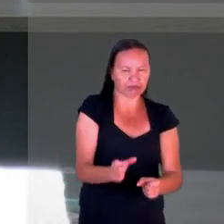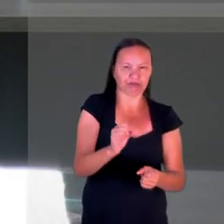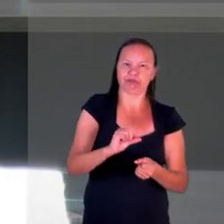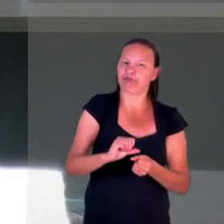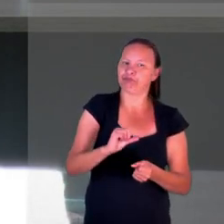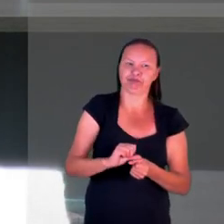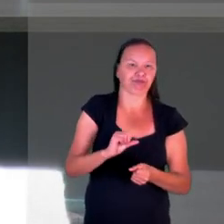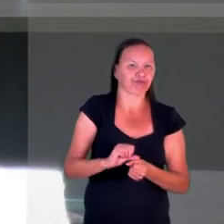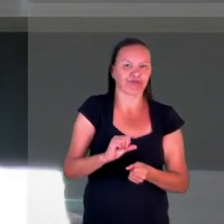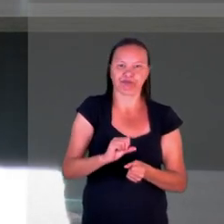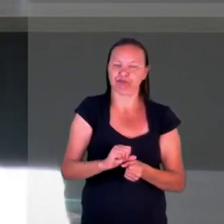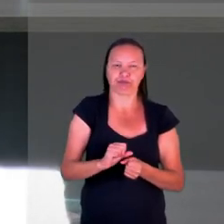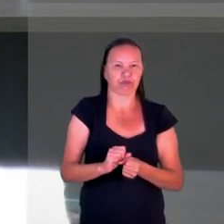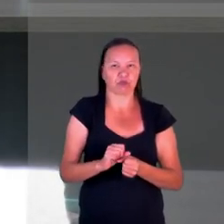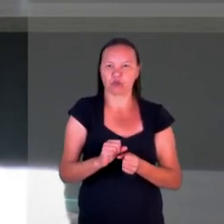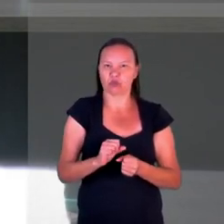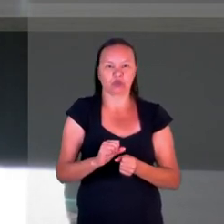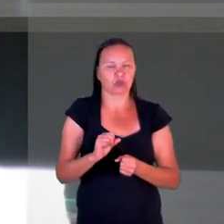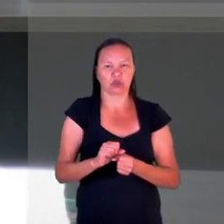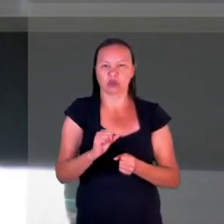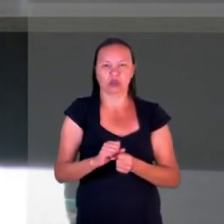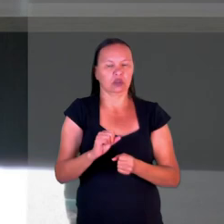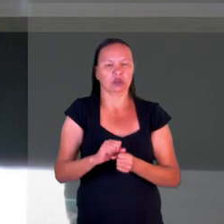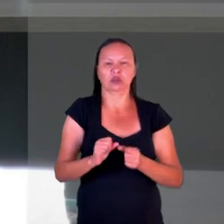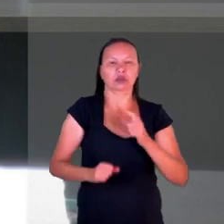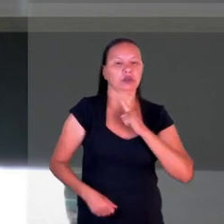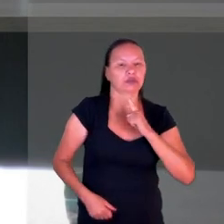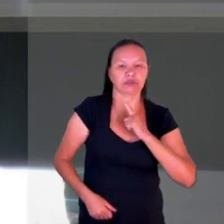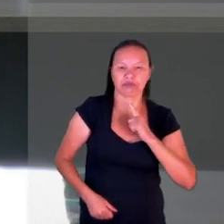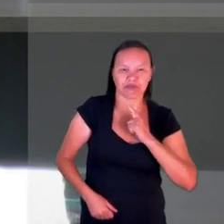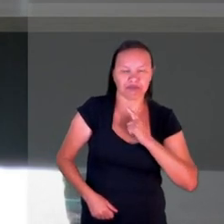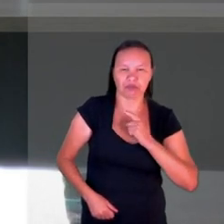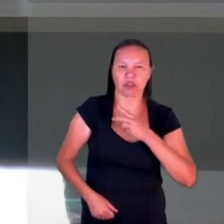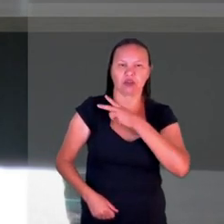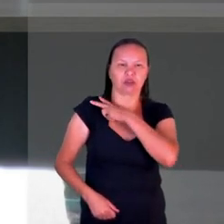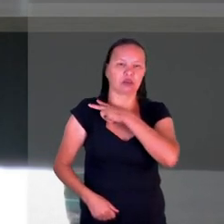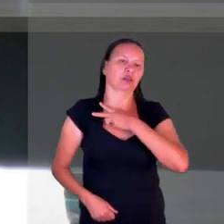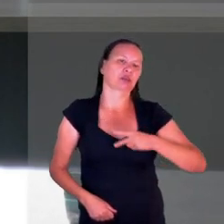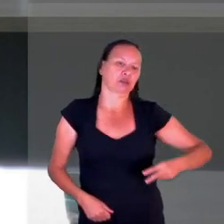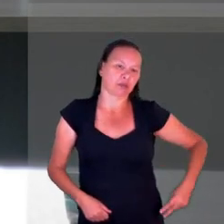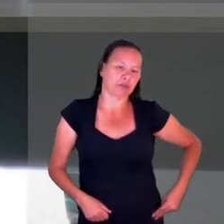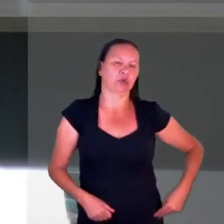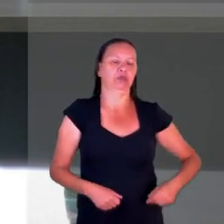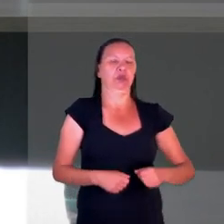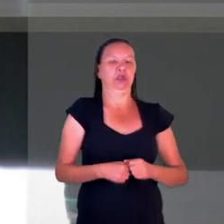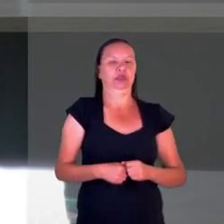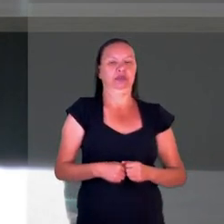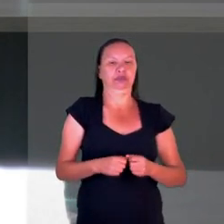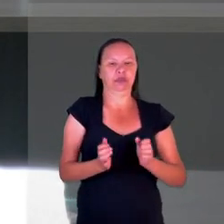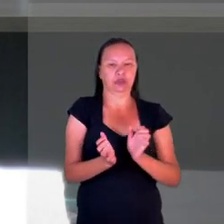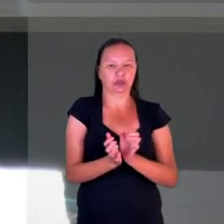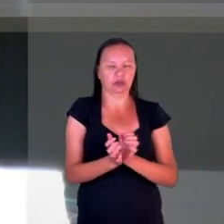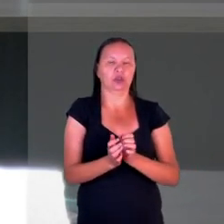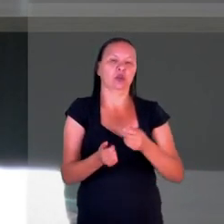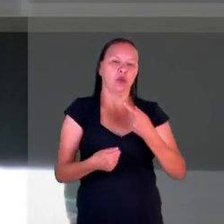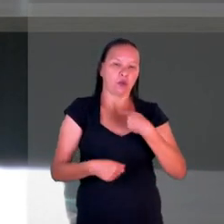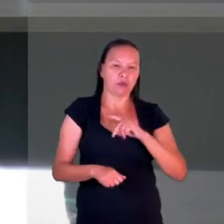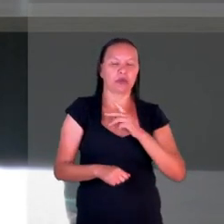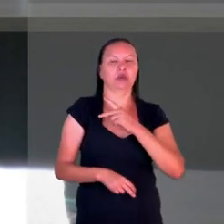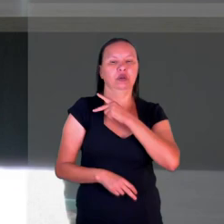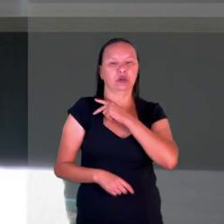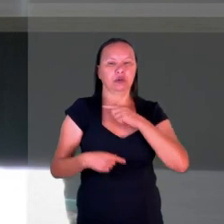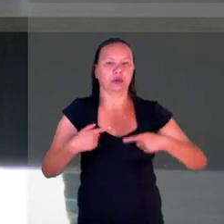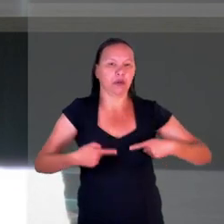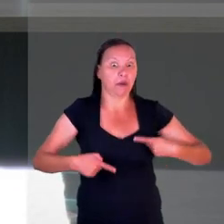parte de política pública a ser cumprida pelo Estado é muito importante que se diga isso